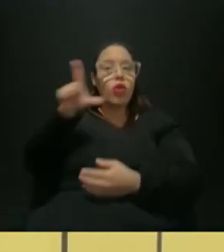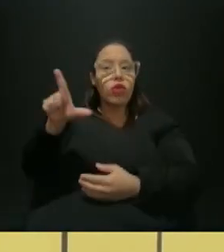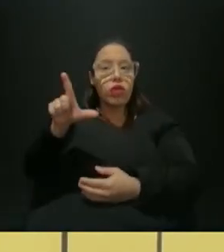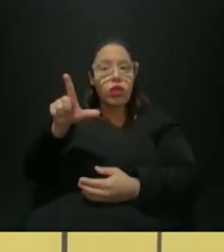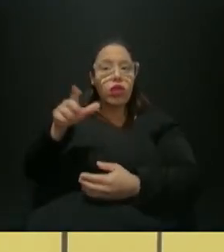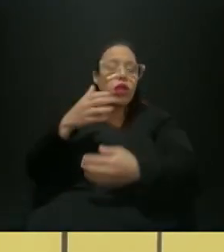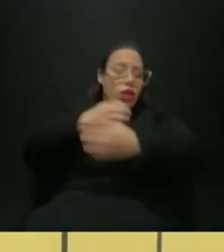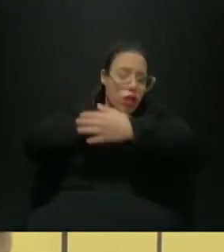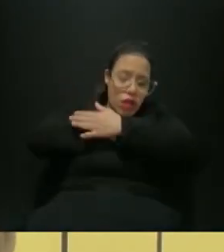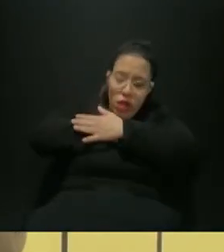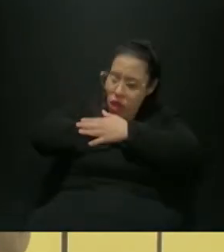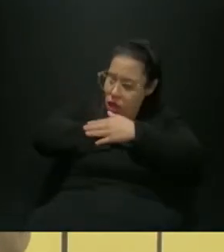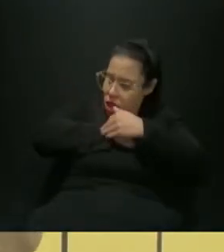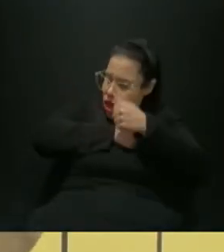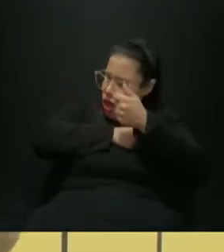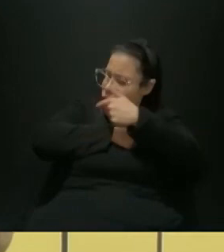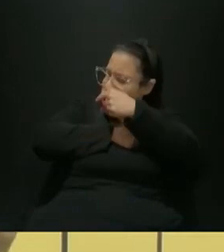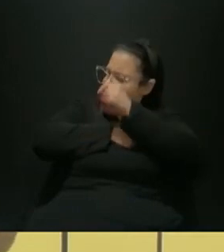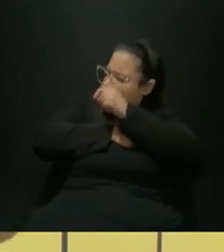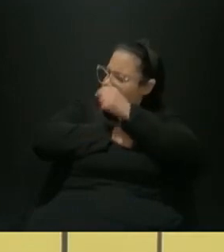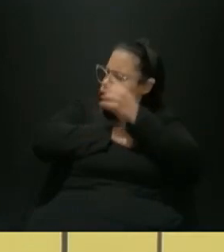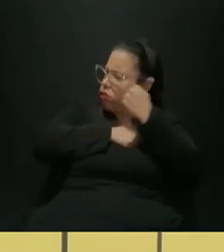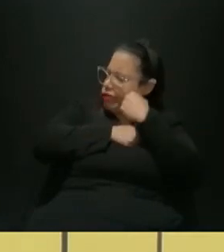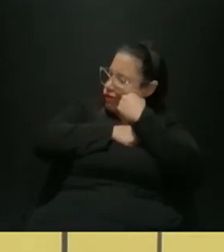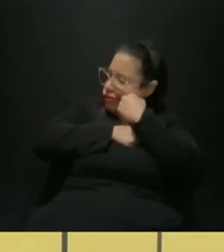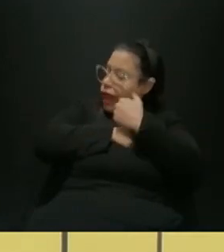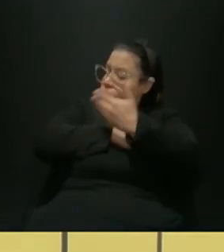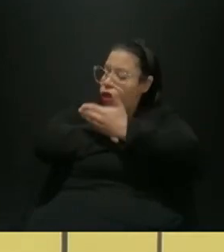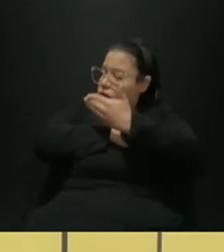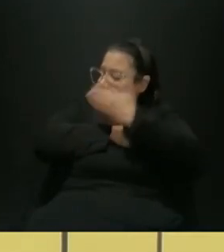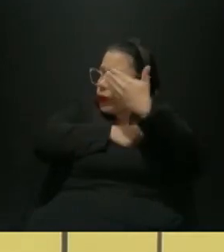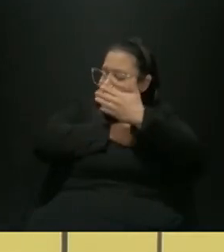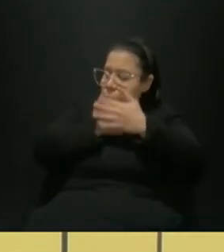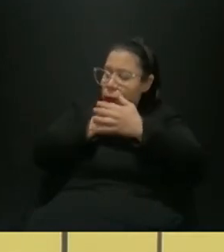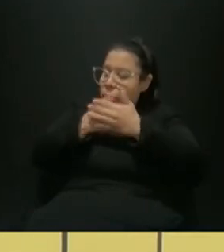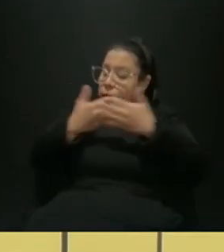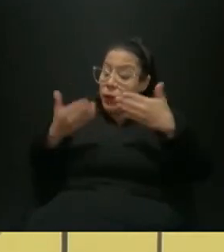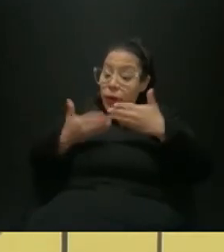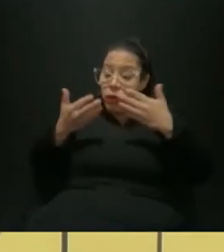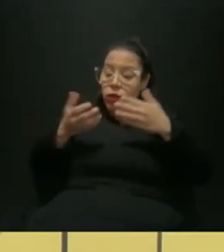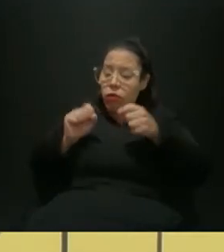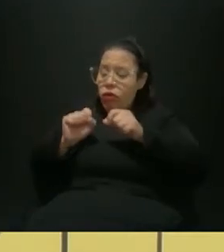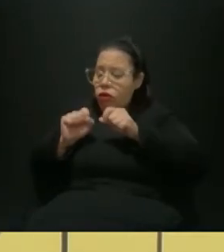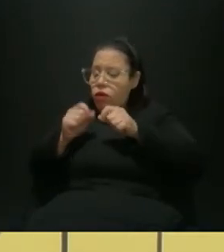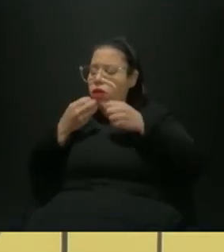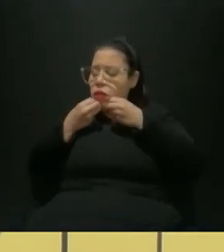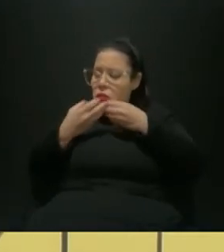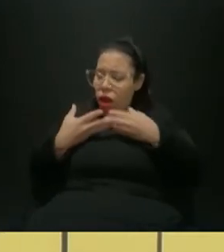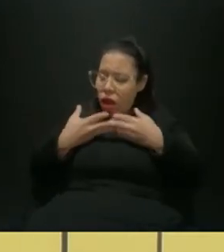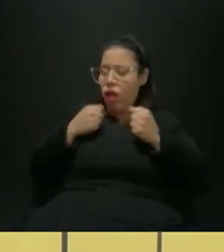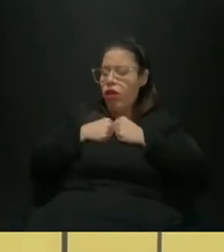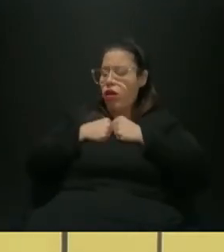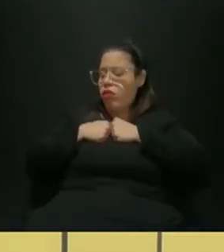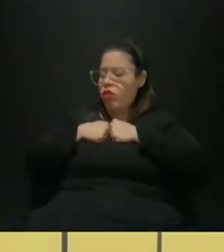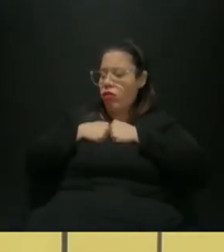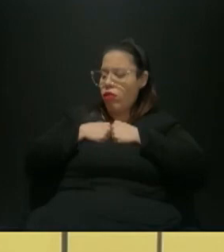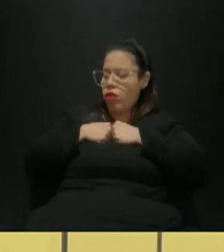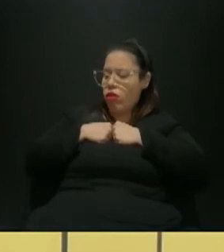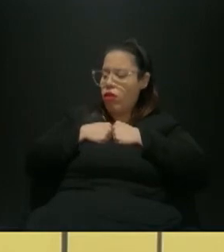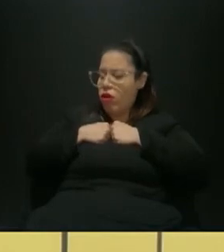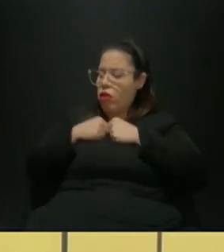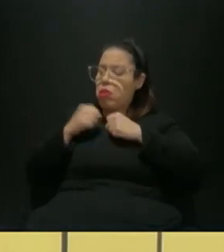atenção, fique com ela no colo, dê espaço, dê atenção, dê carinho, dê uma forma de poder ajudar essas